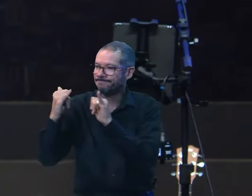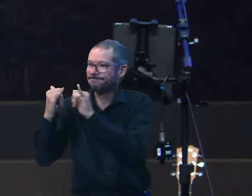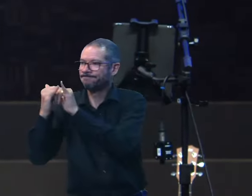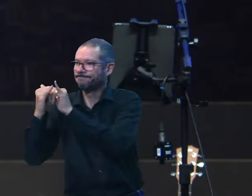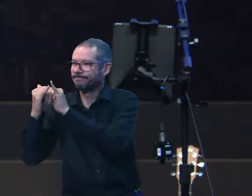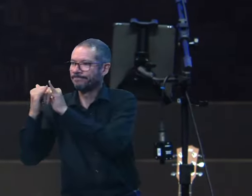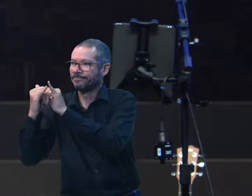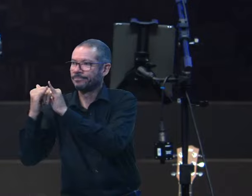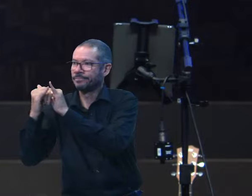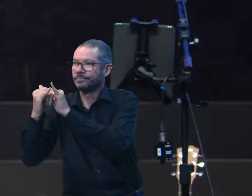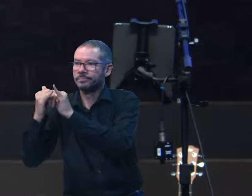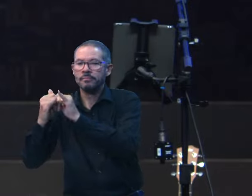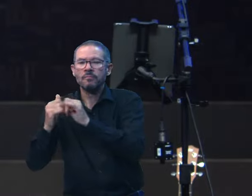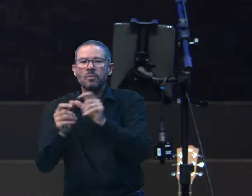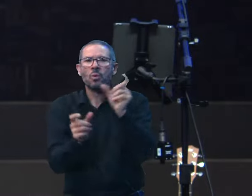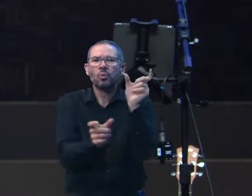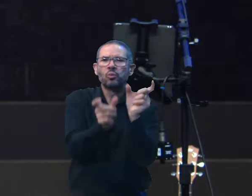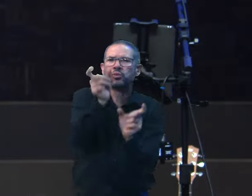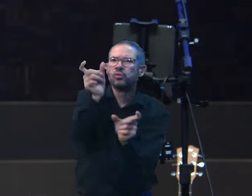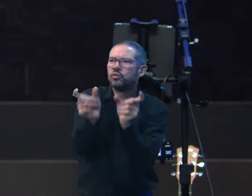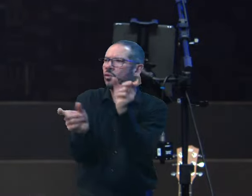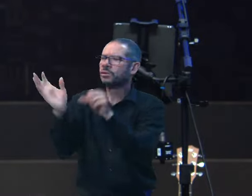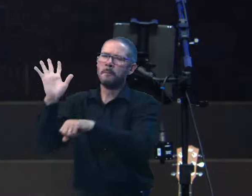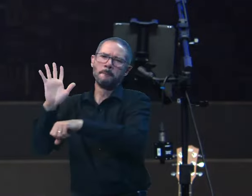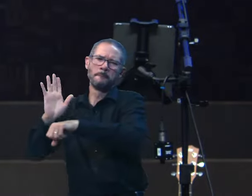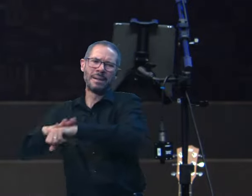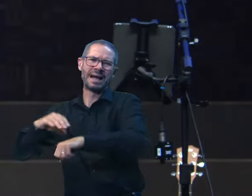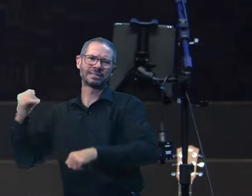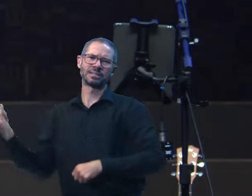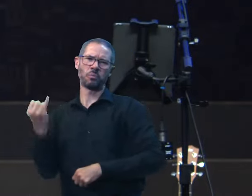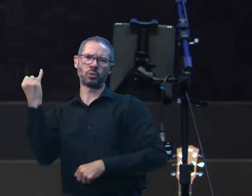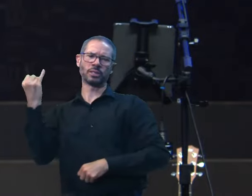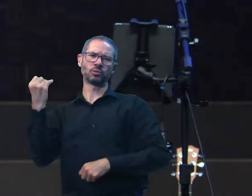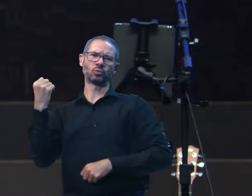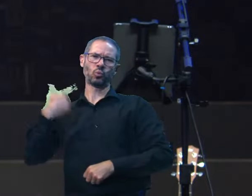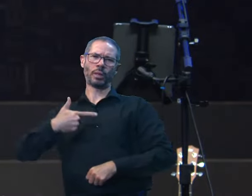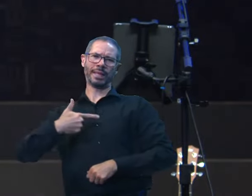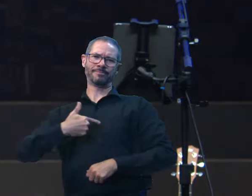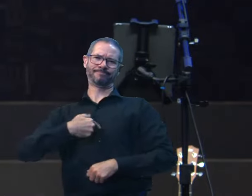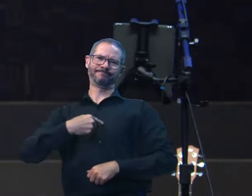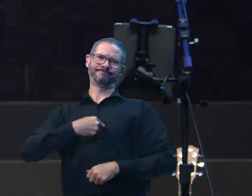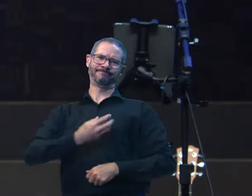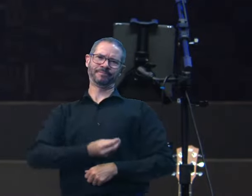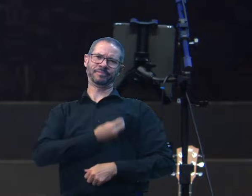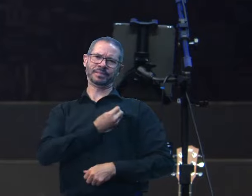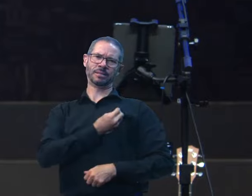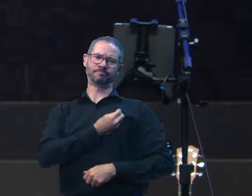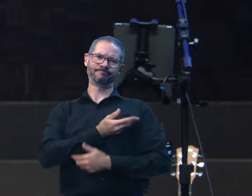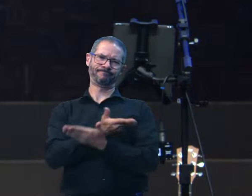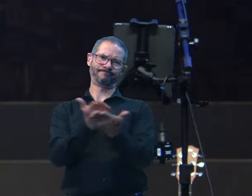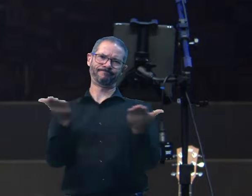Ele vai dizer: considerem os outros mais importantes que vocês.